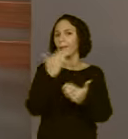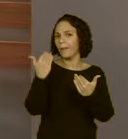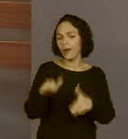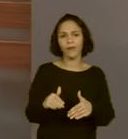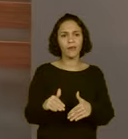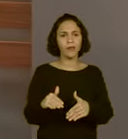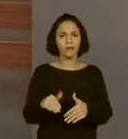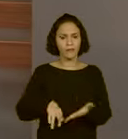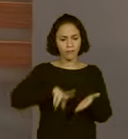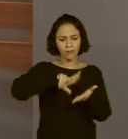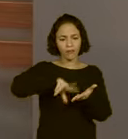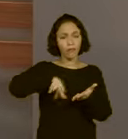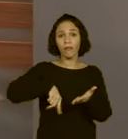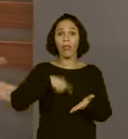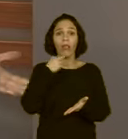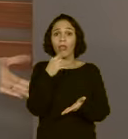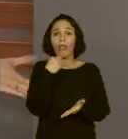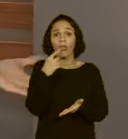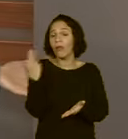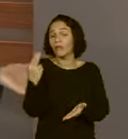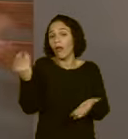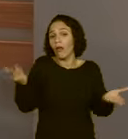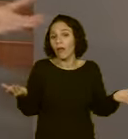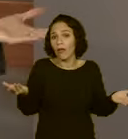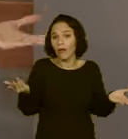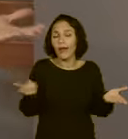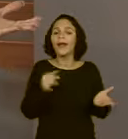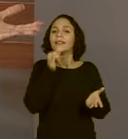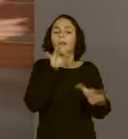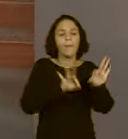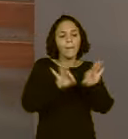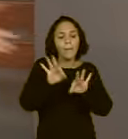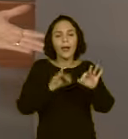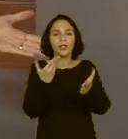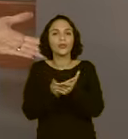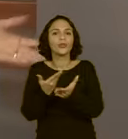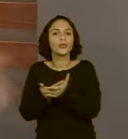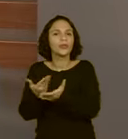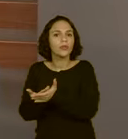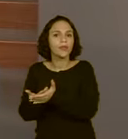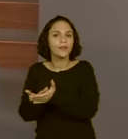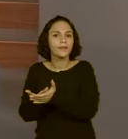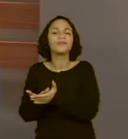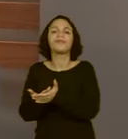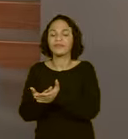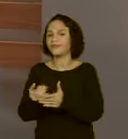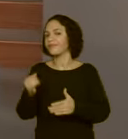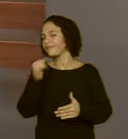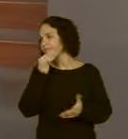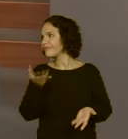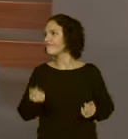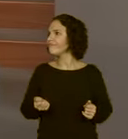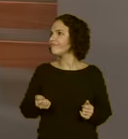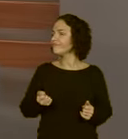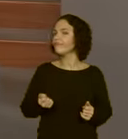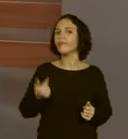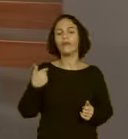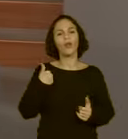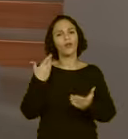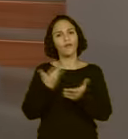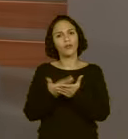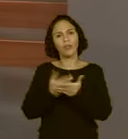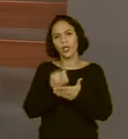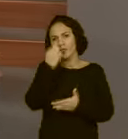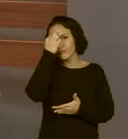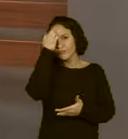prova. Você faz um planejamento para estudos, por exemplo, um plano de estudos. Eu vou estudar